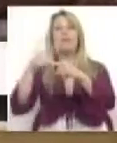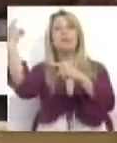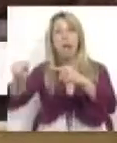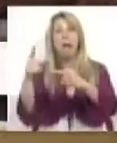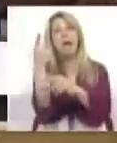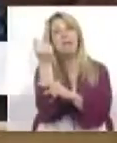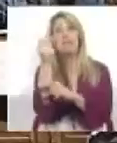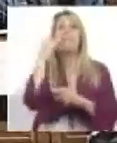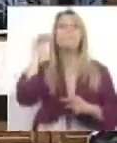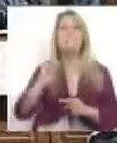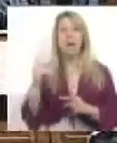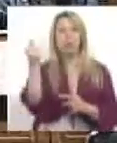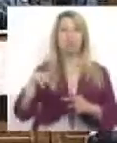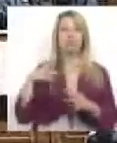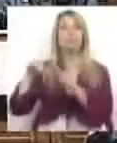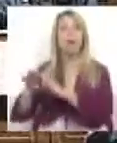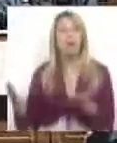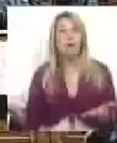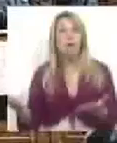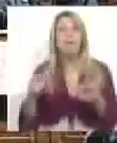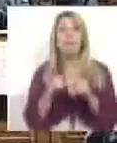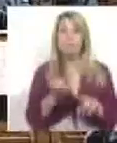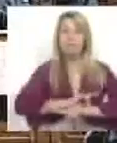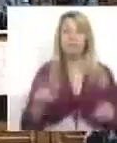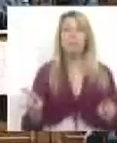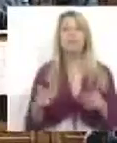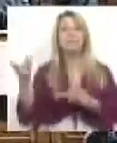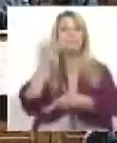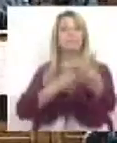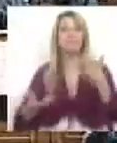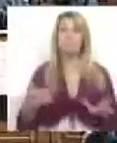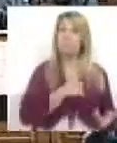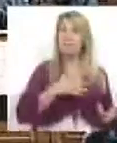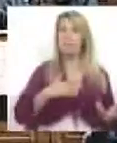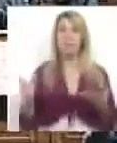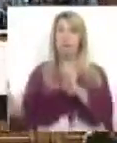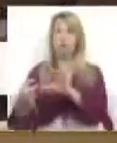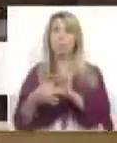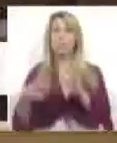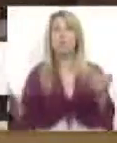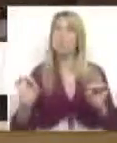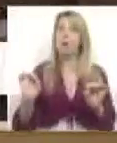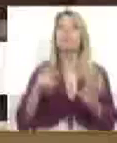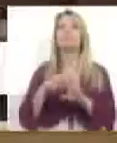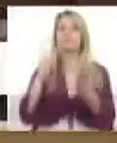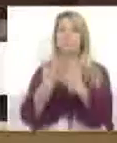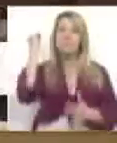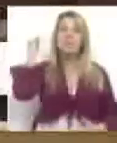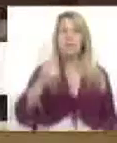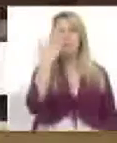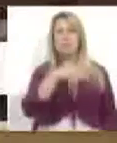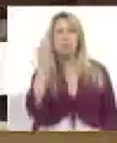capital em bancos, para proibir transações com entidades não cooperantes, para criminalizar o